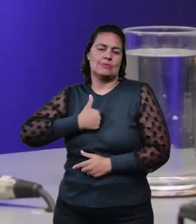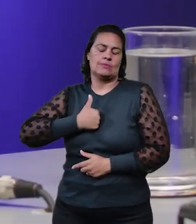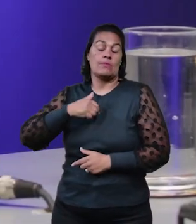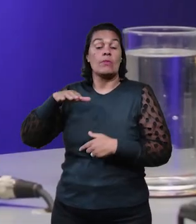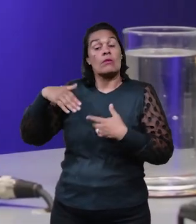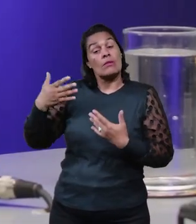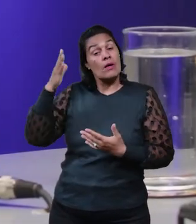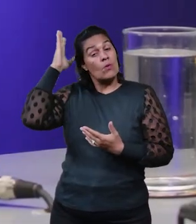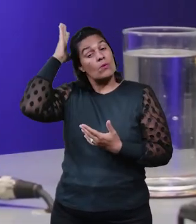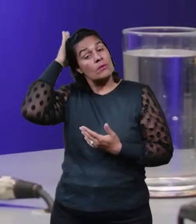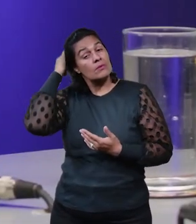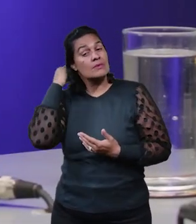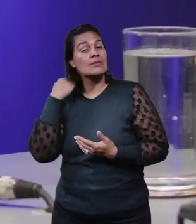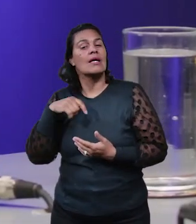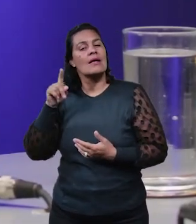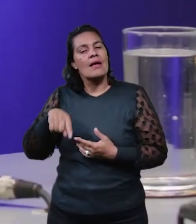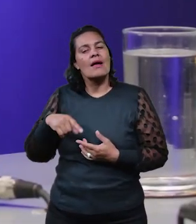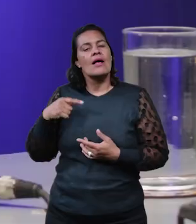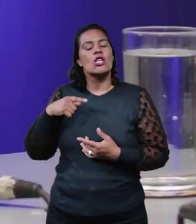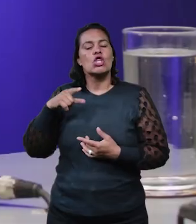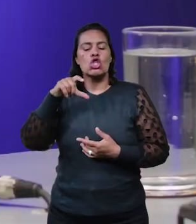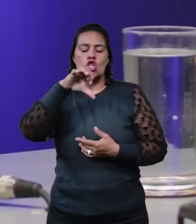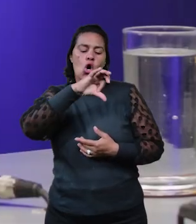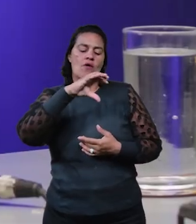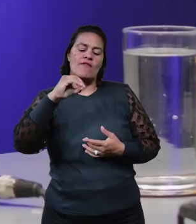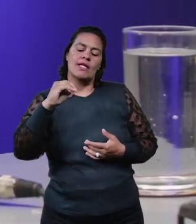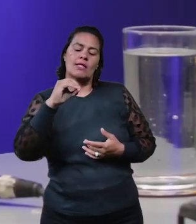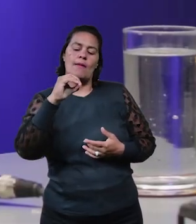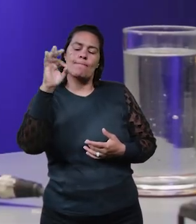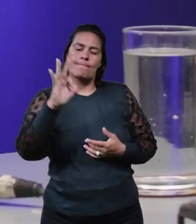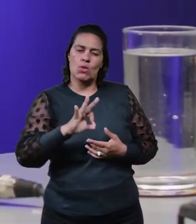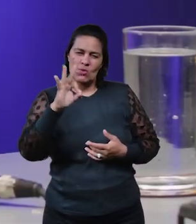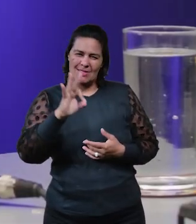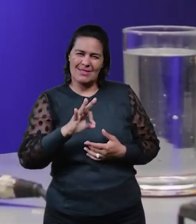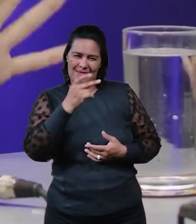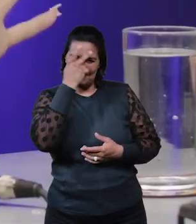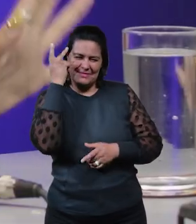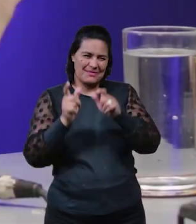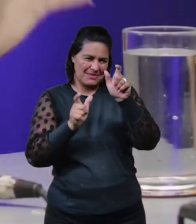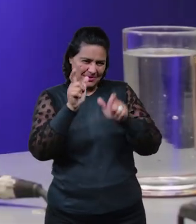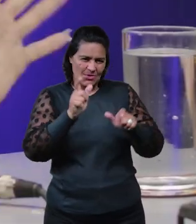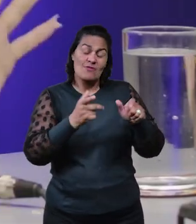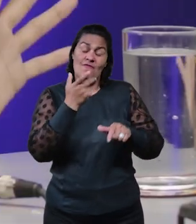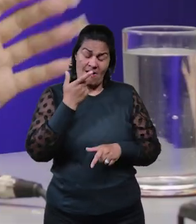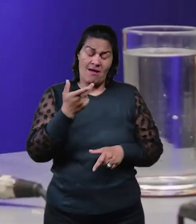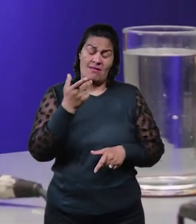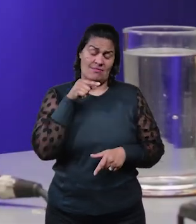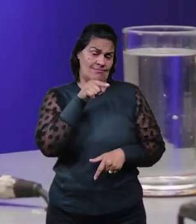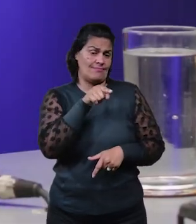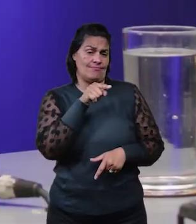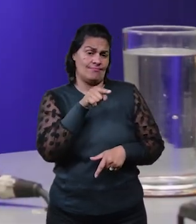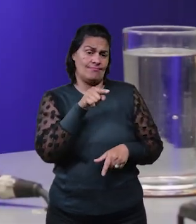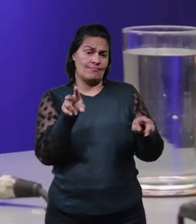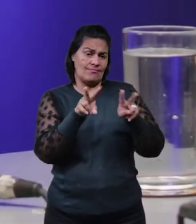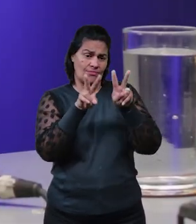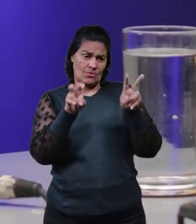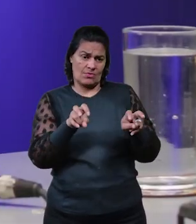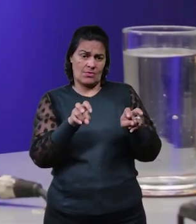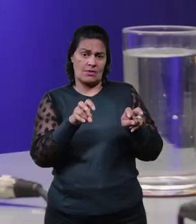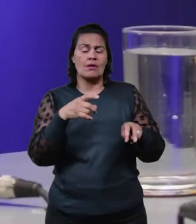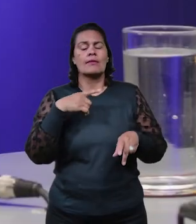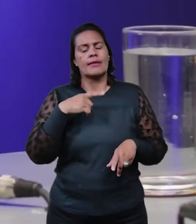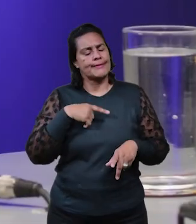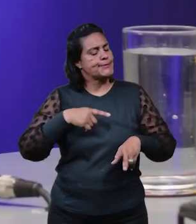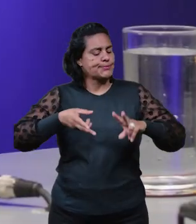90% assim das pessoas que usam trança, eu falo não só tipo das minhas clientes, mas No no geral mesmo. geral, as pessoas passam por isso